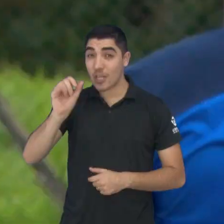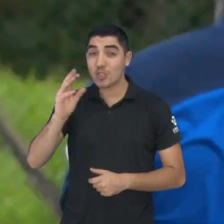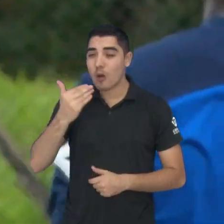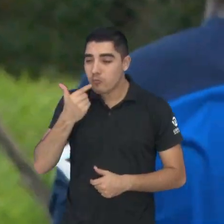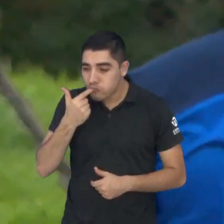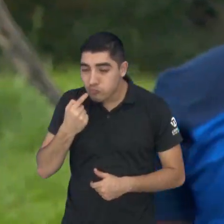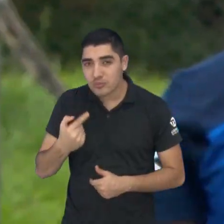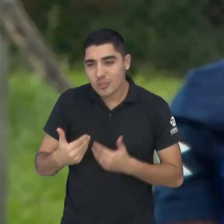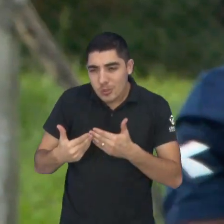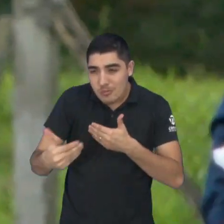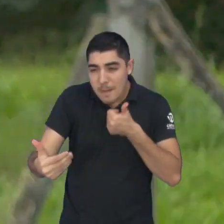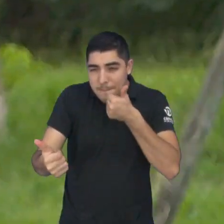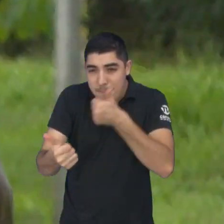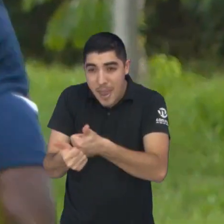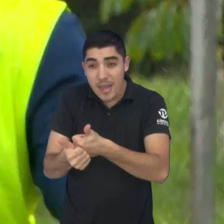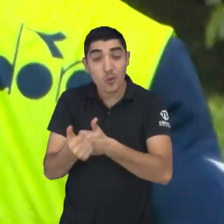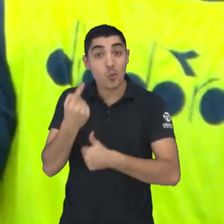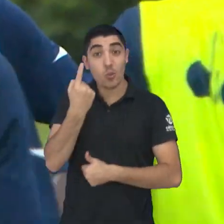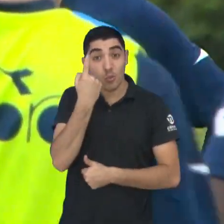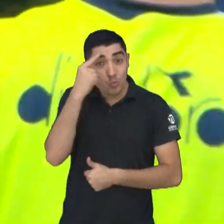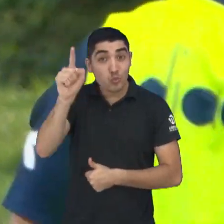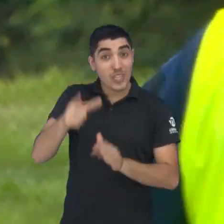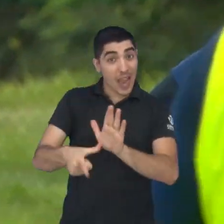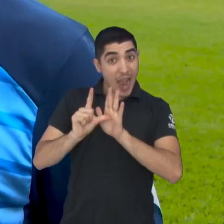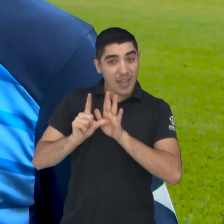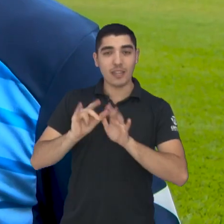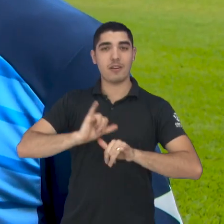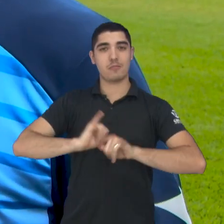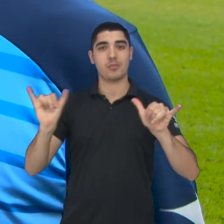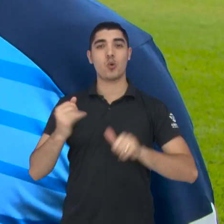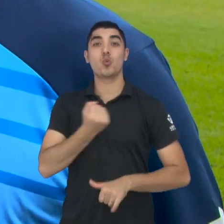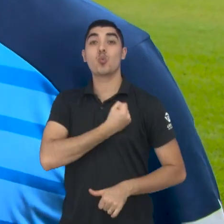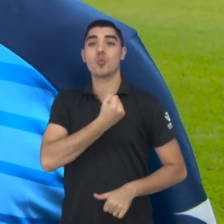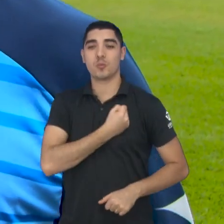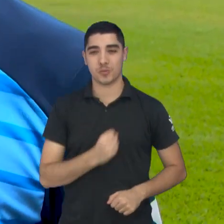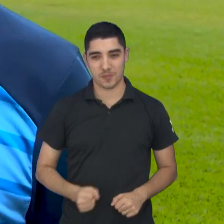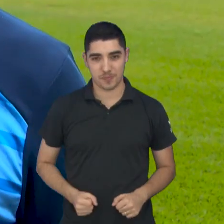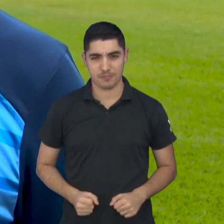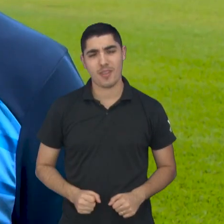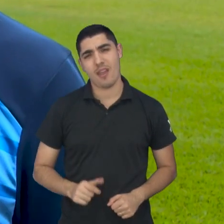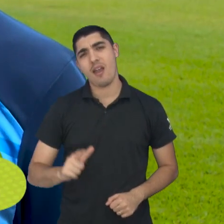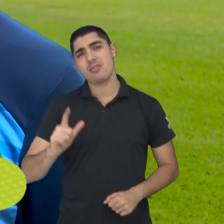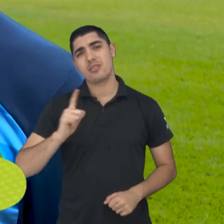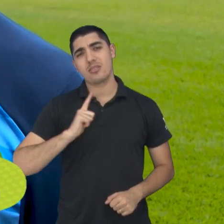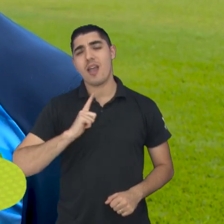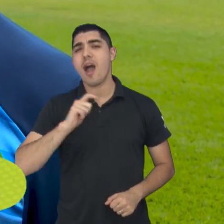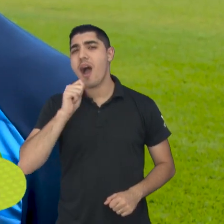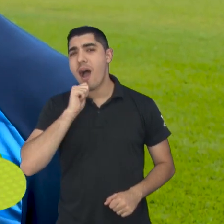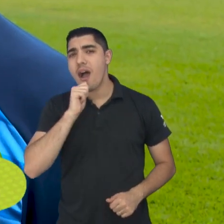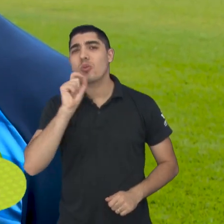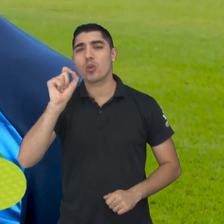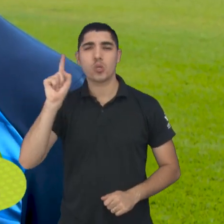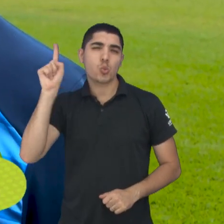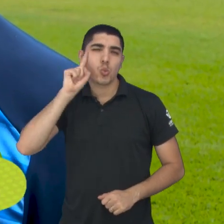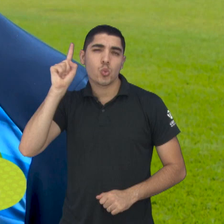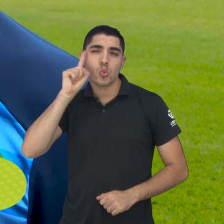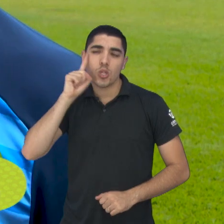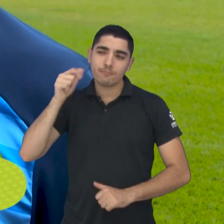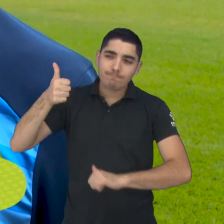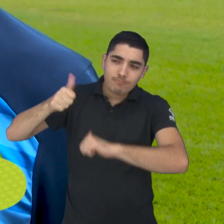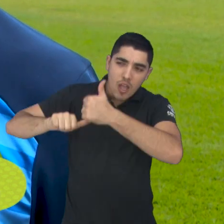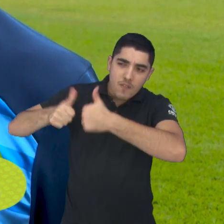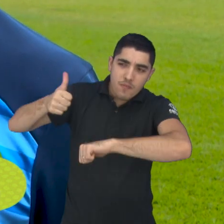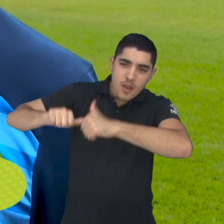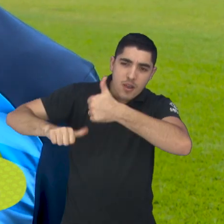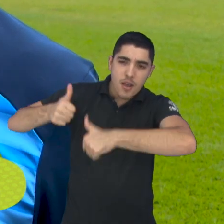dias, ou melhor, um dia antes do jogo. Nós temos aí as análises de dia a dia, né? Realmente